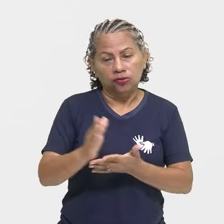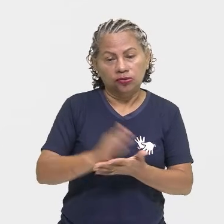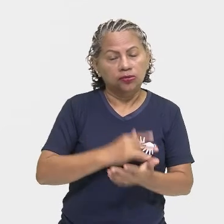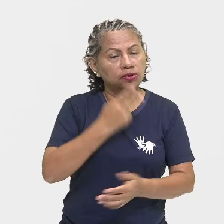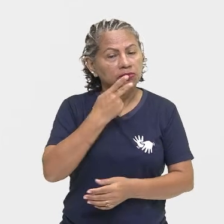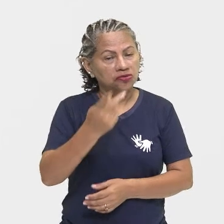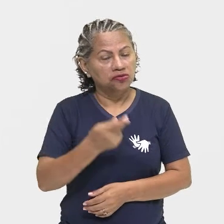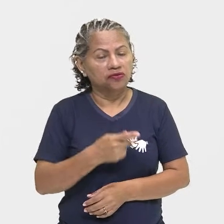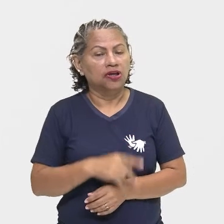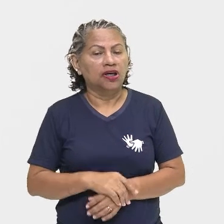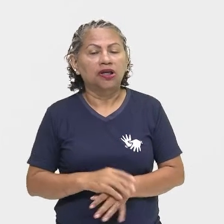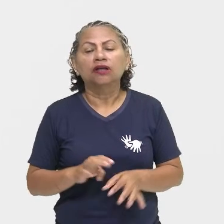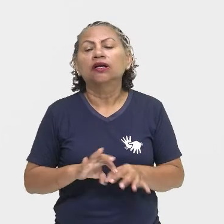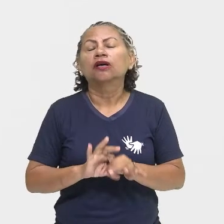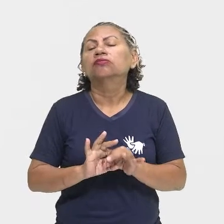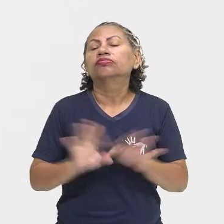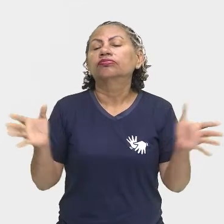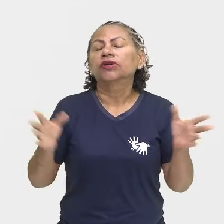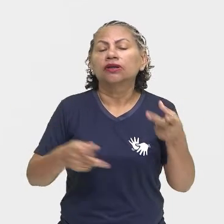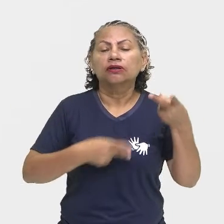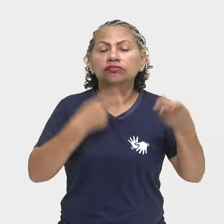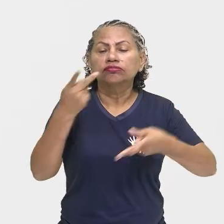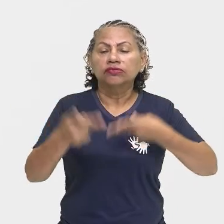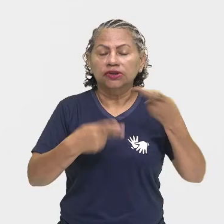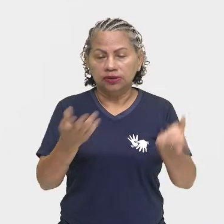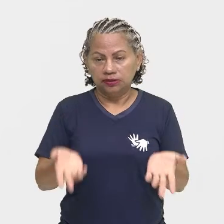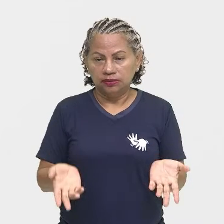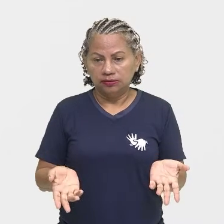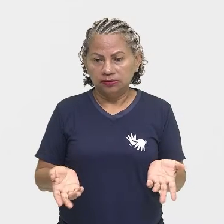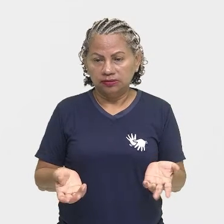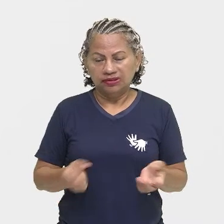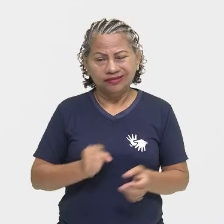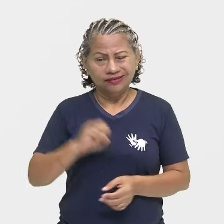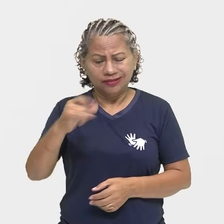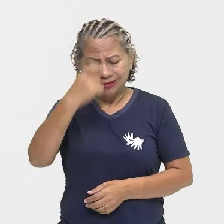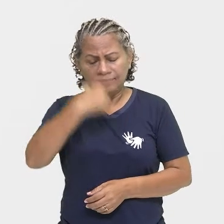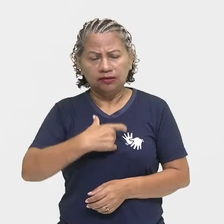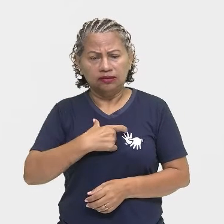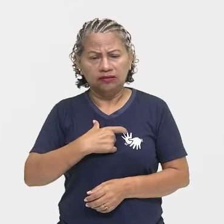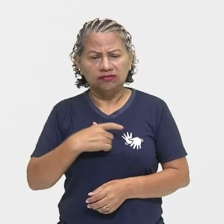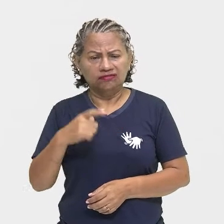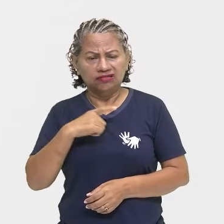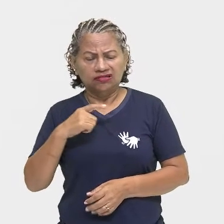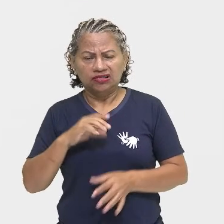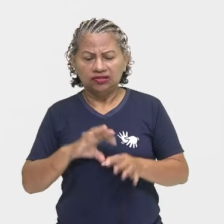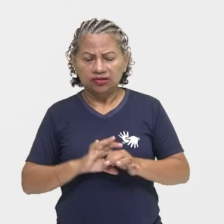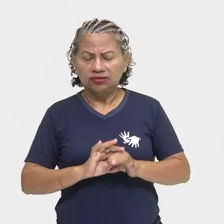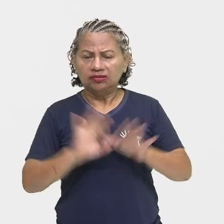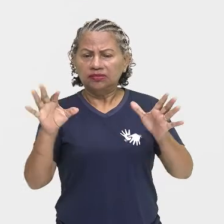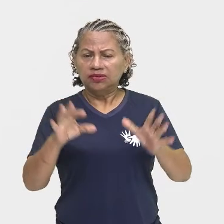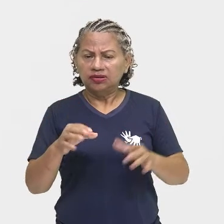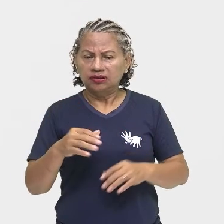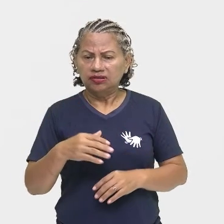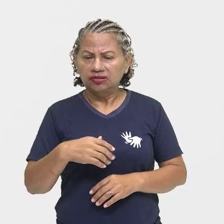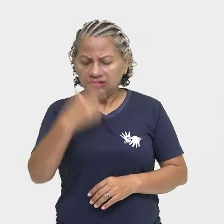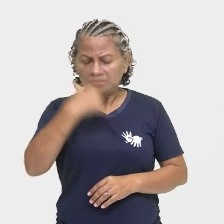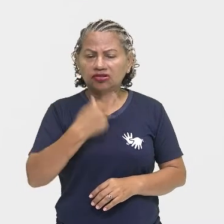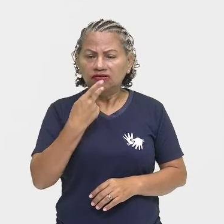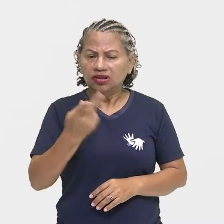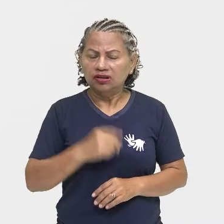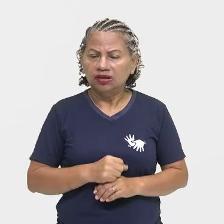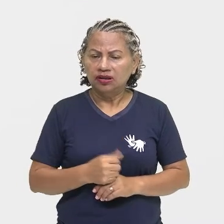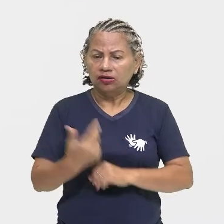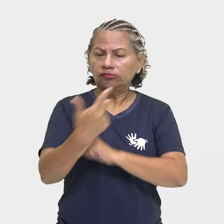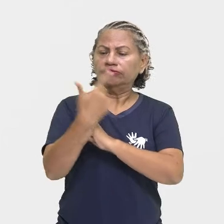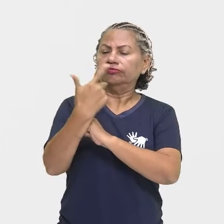expressão. Então, se eu tenho a liberdade de expressão, por que foi bloqueado o meu vídeo? Se eu posso